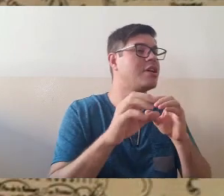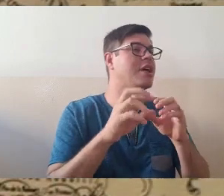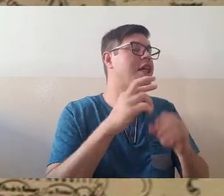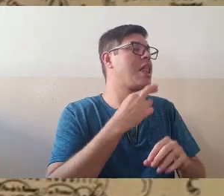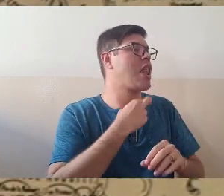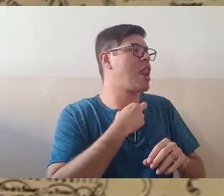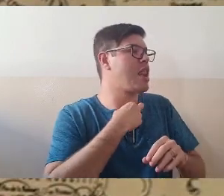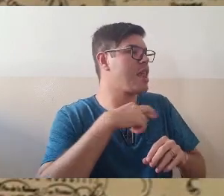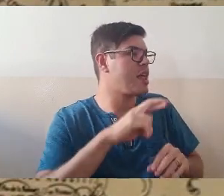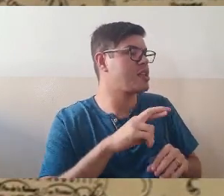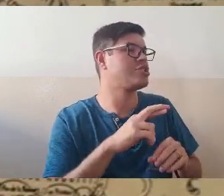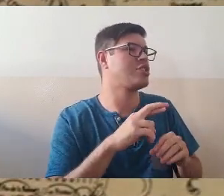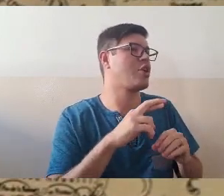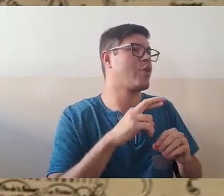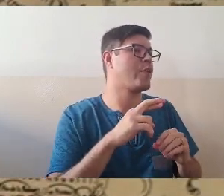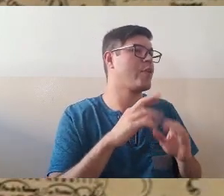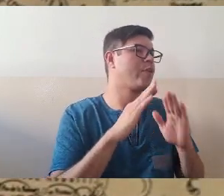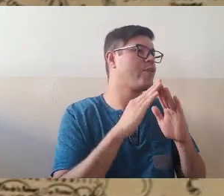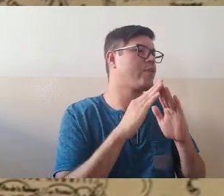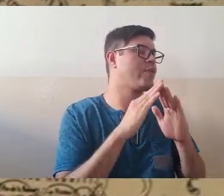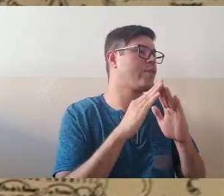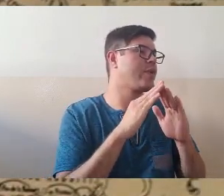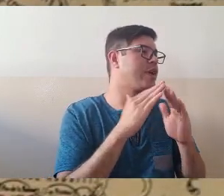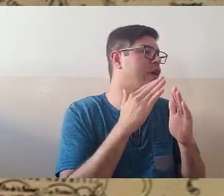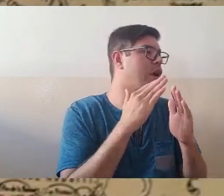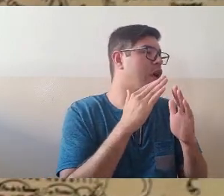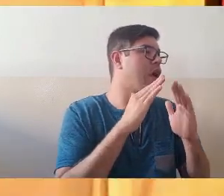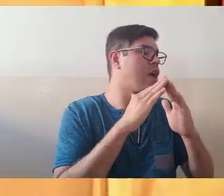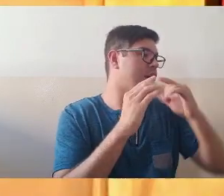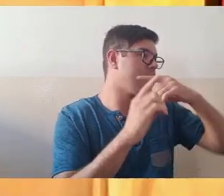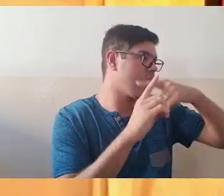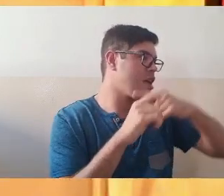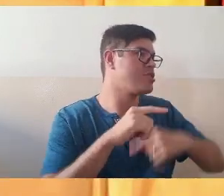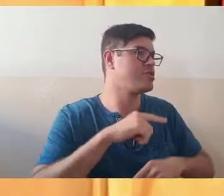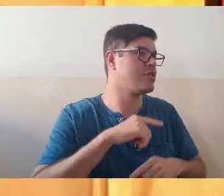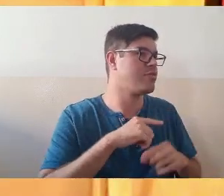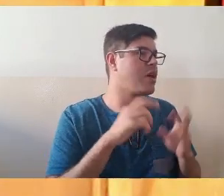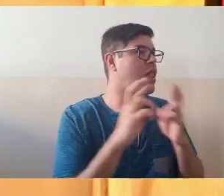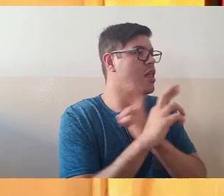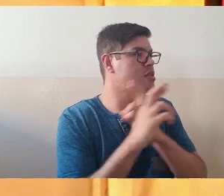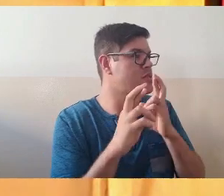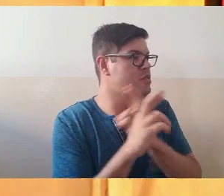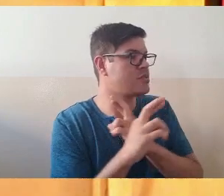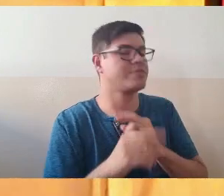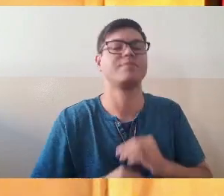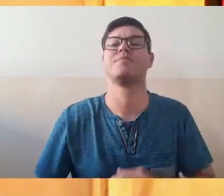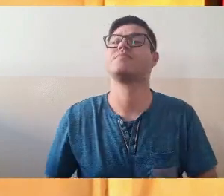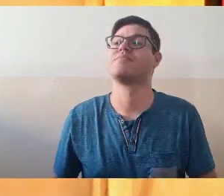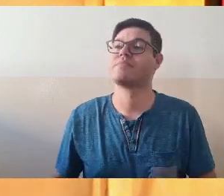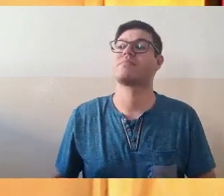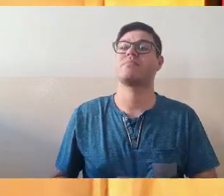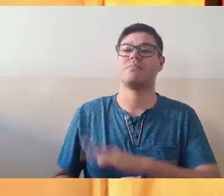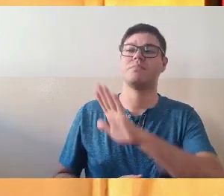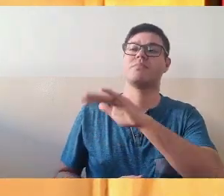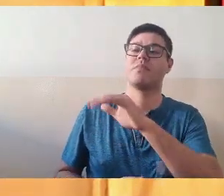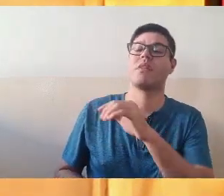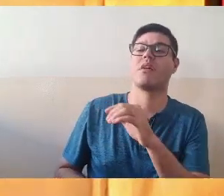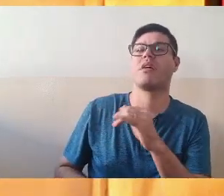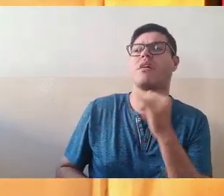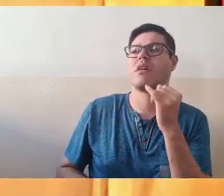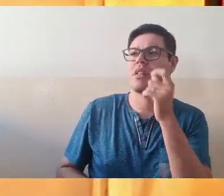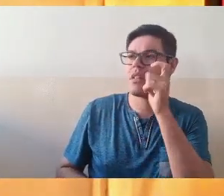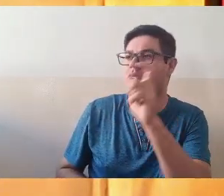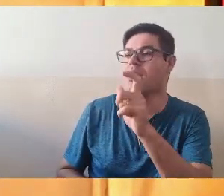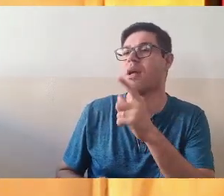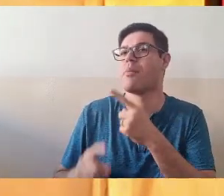temos parcerias importantes na Escola de Artes Isso e que eu ia Ofícios. perguntar. Qual é a arte e ofício, essa escola? Eu acho que muito interessante isso. É uma oportunidade para aquele